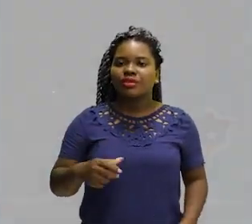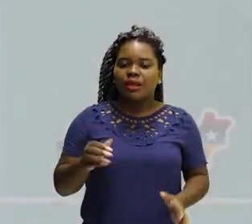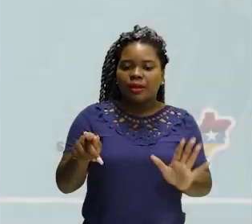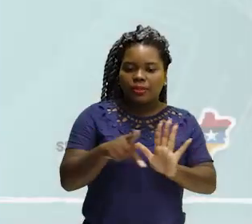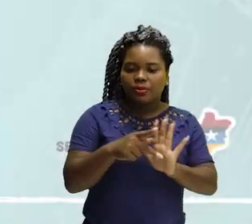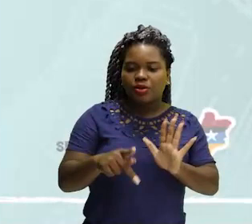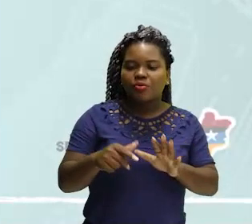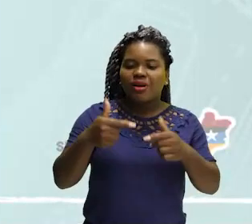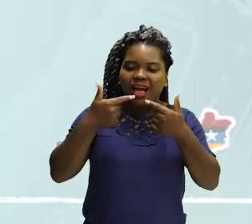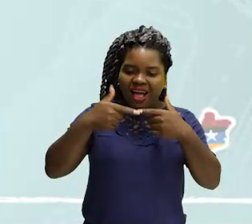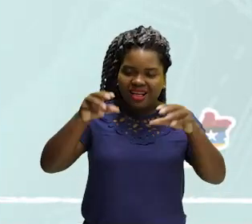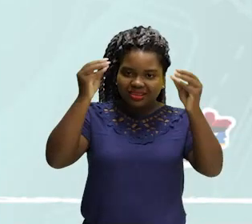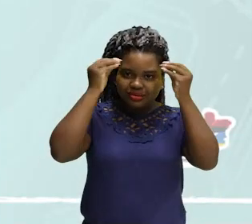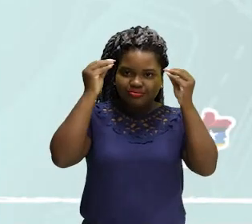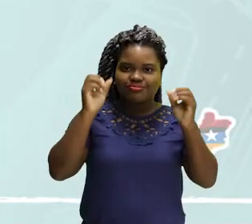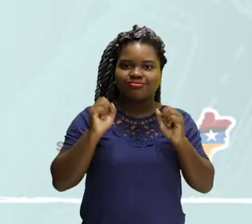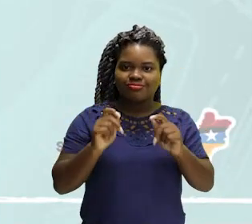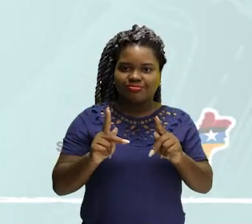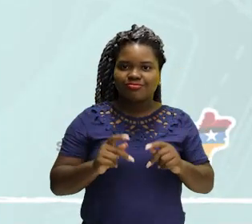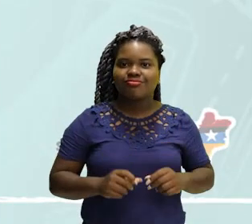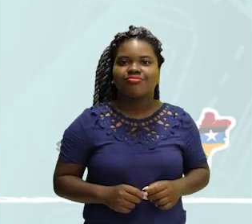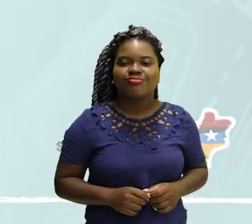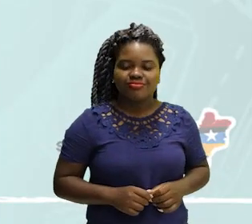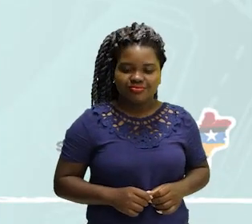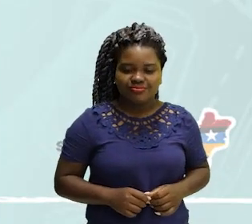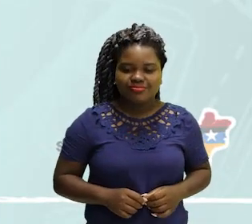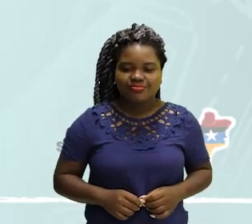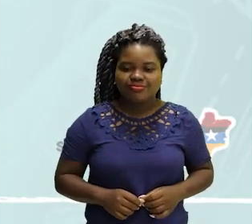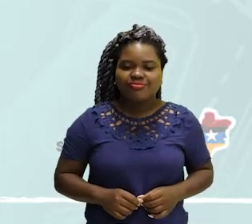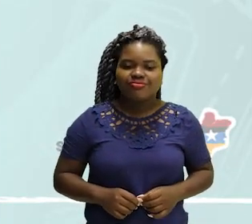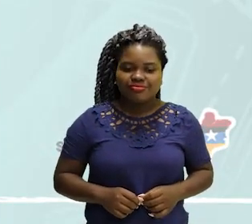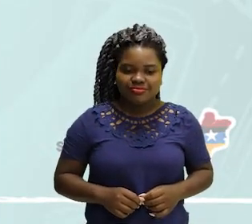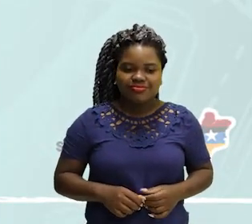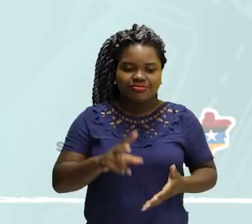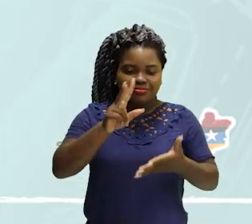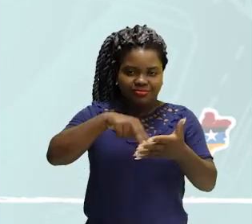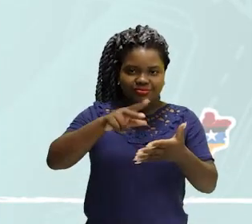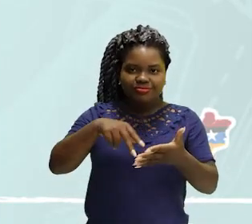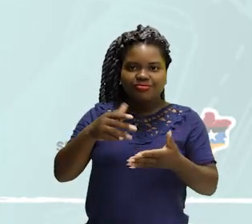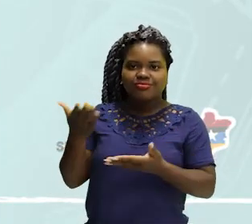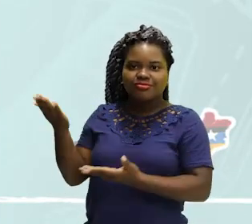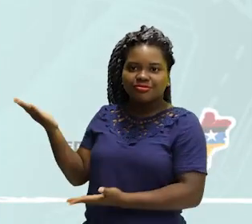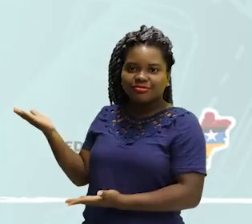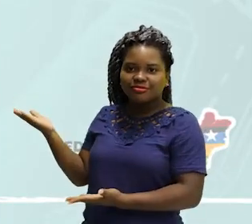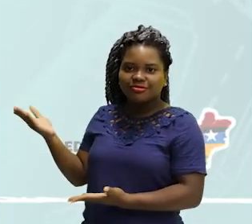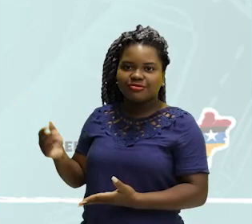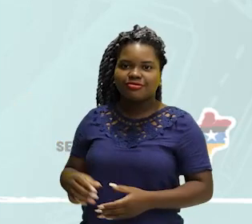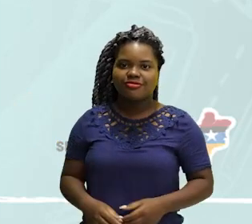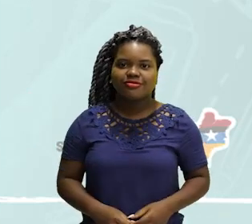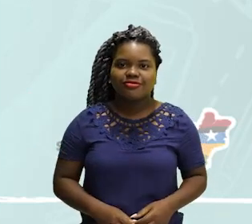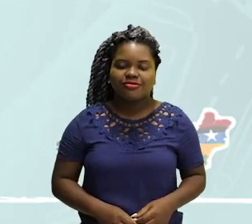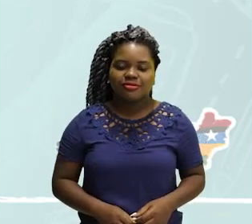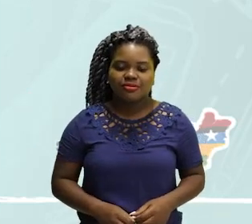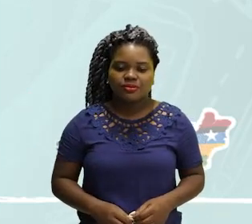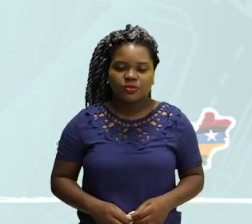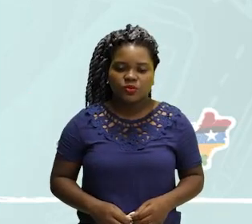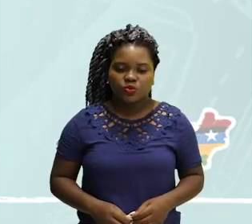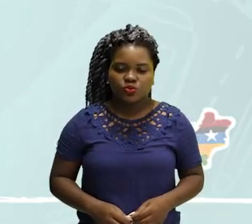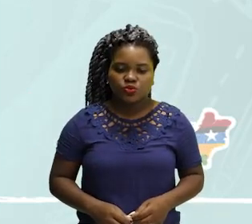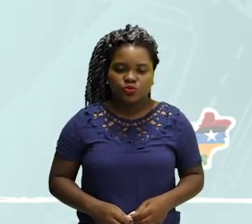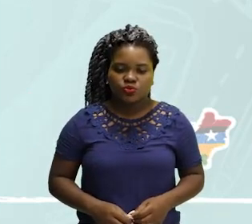ó. E a poesia palaciana foi pouco popular na época que foi criada. Seu valor literário, no entanto,